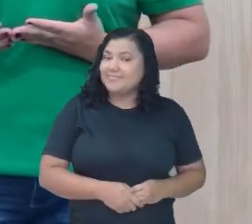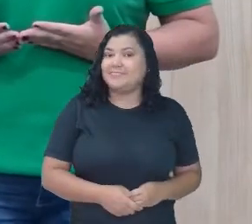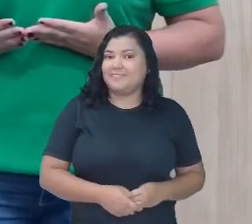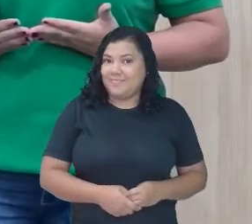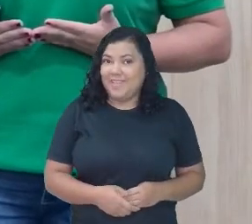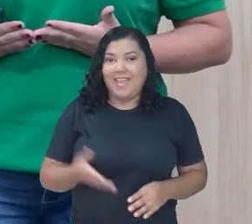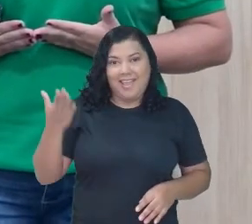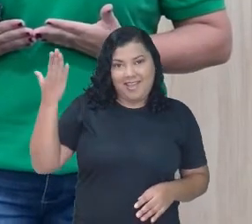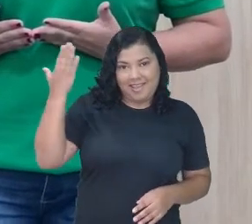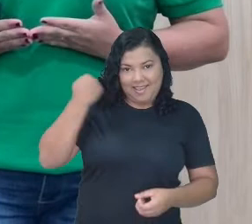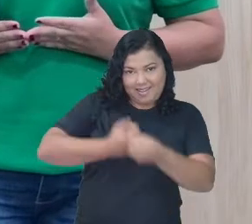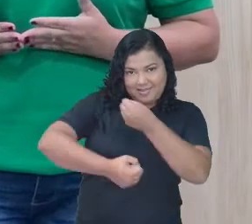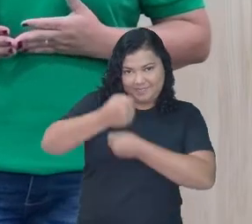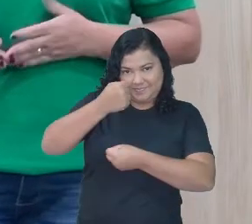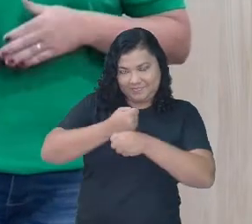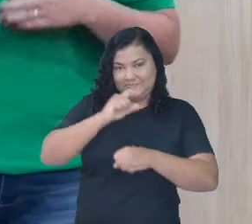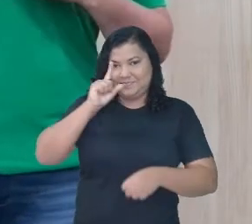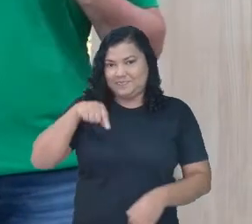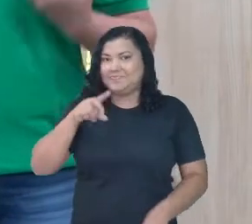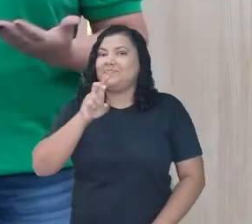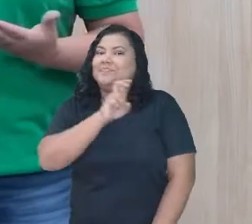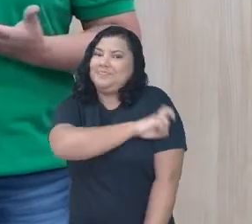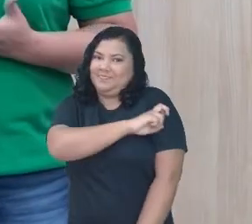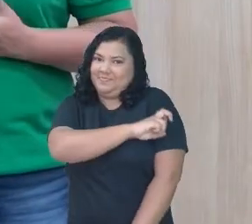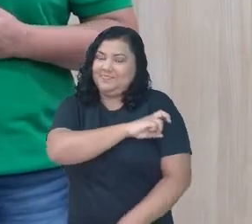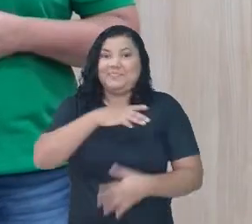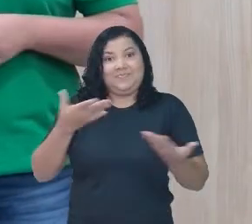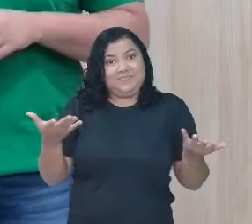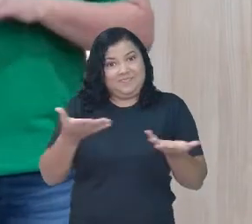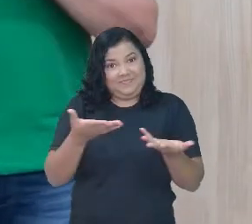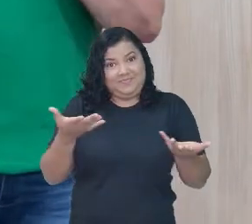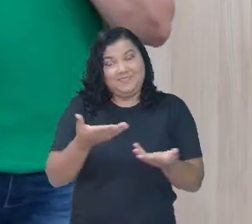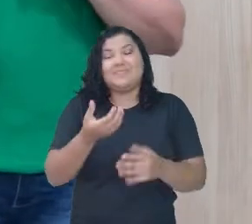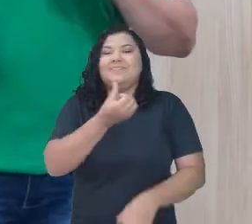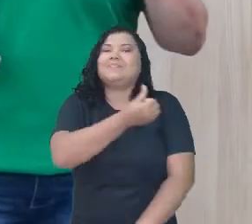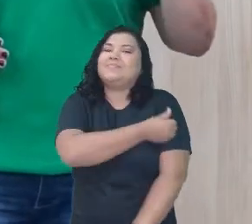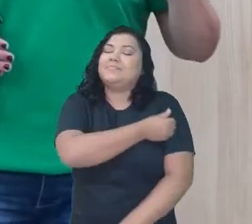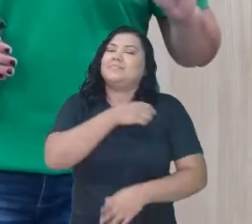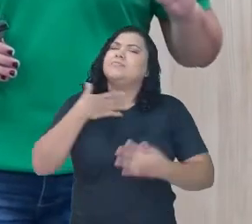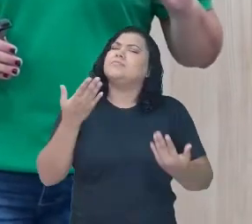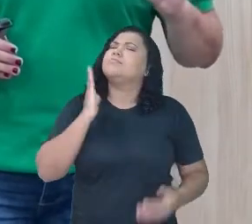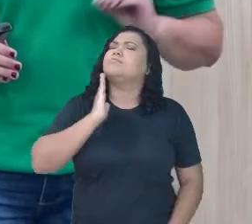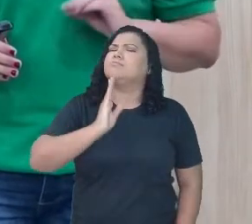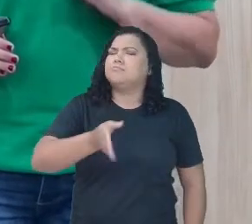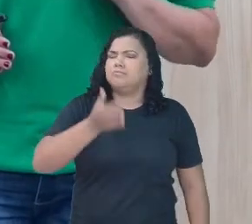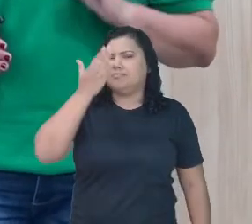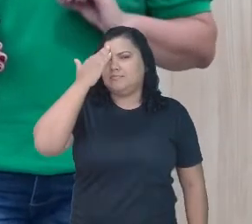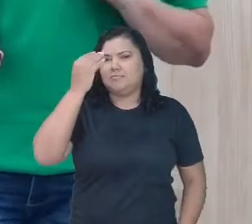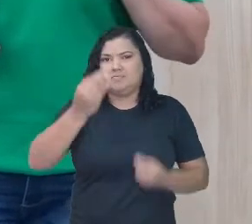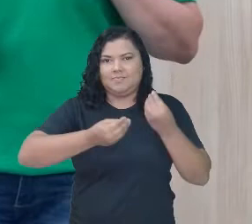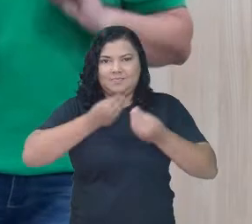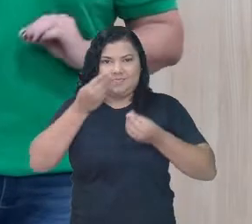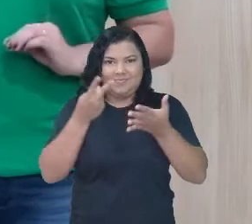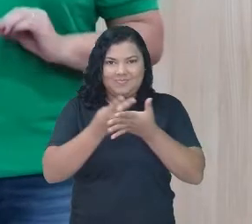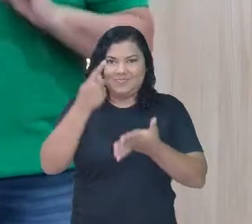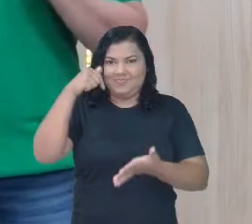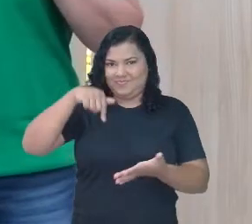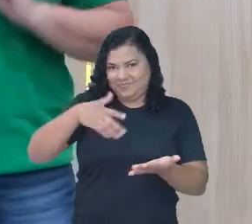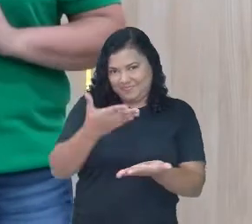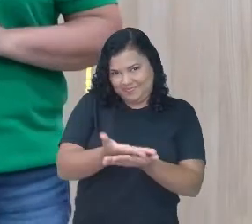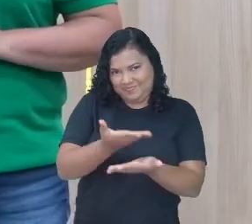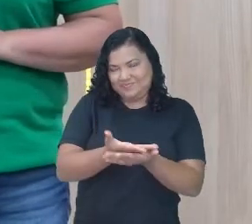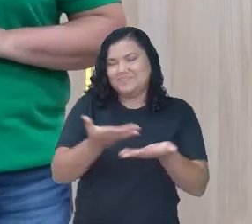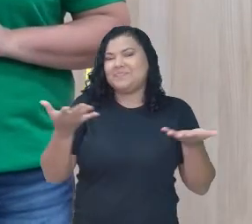do 5º ano e já conhecem como funciona estas